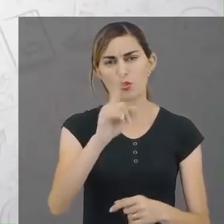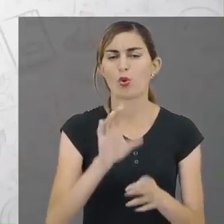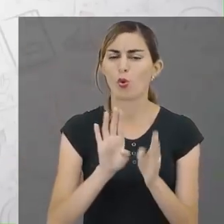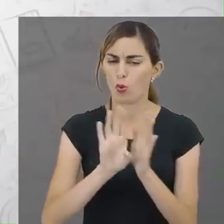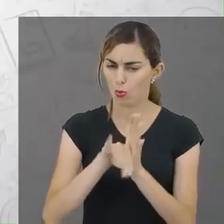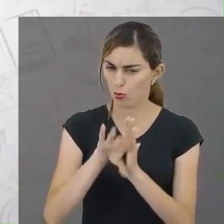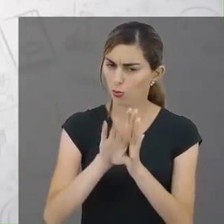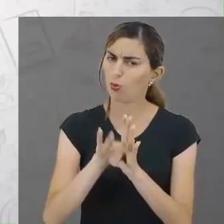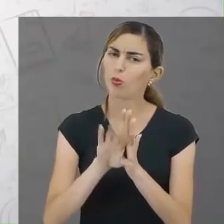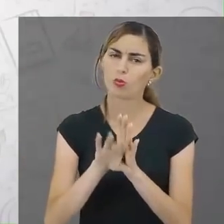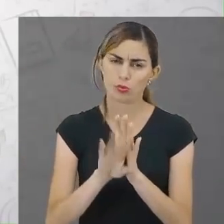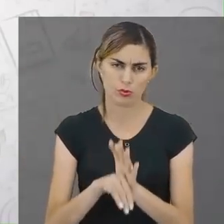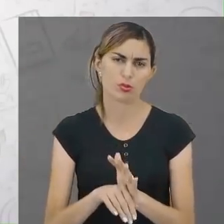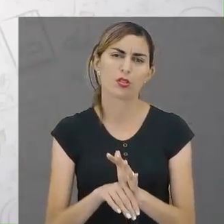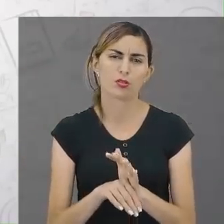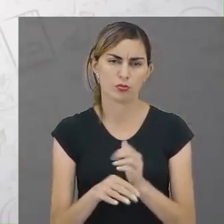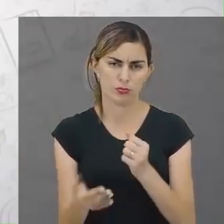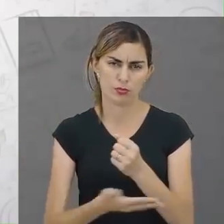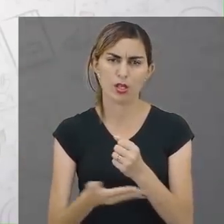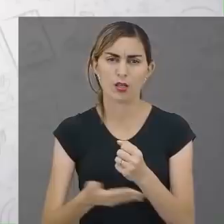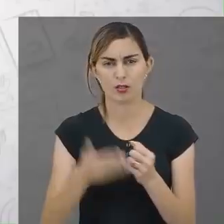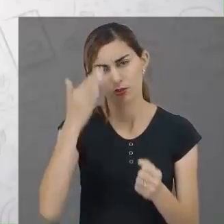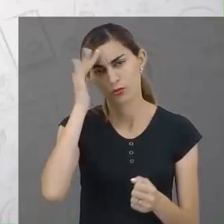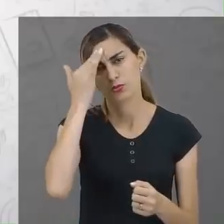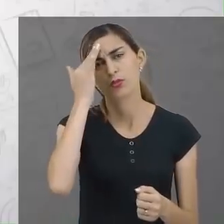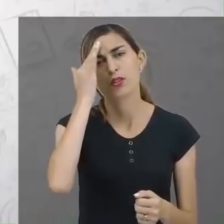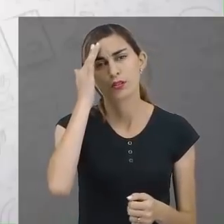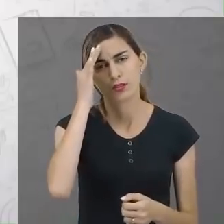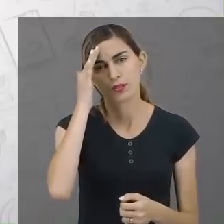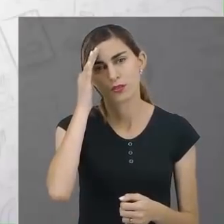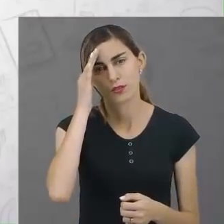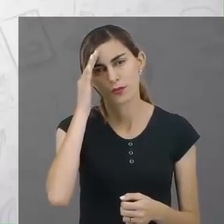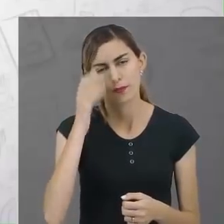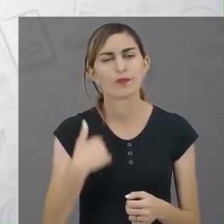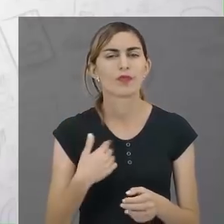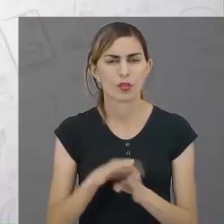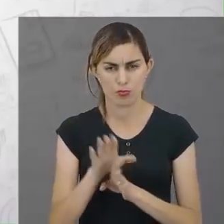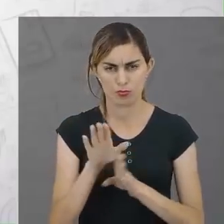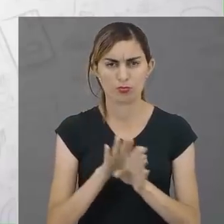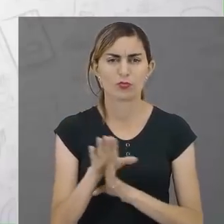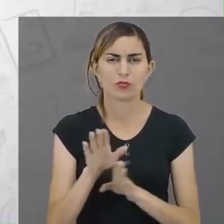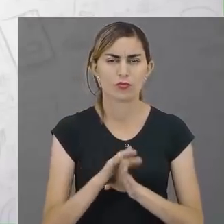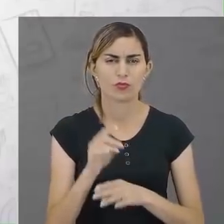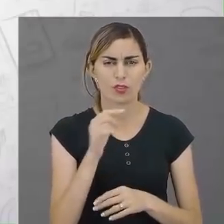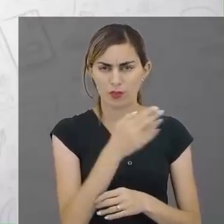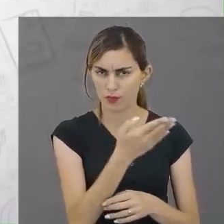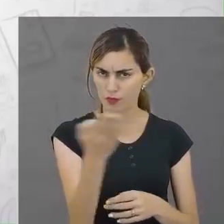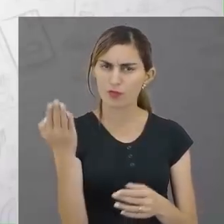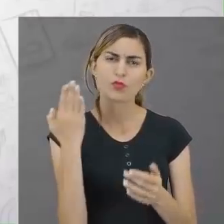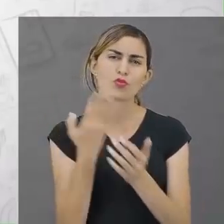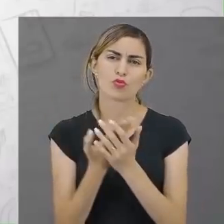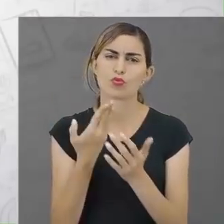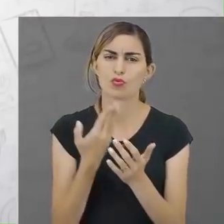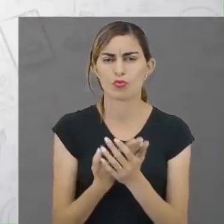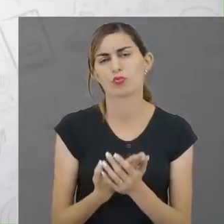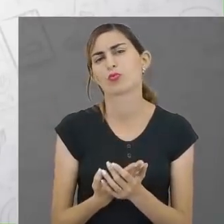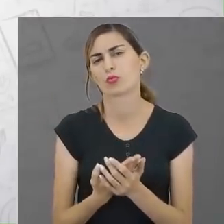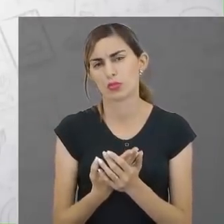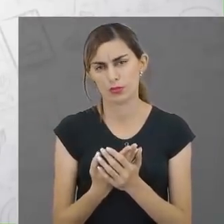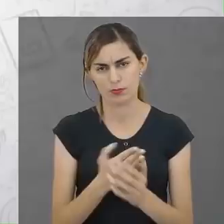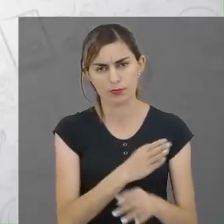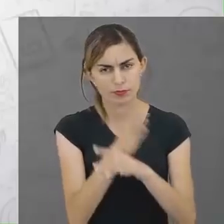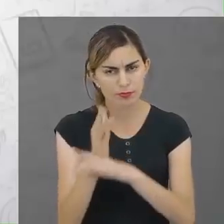São conceitos até fáceis de se compreender. Eu recomendo que você estude pelo e-book,